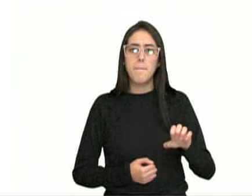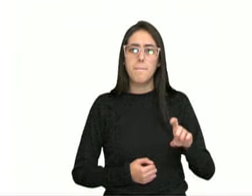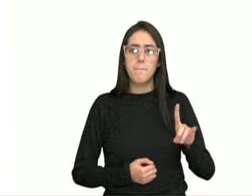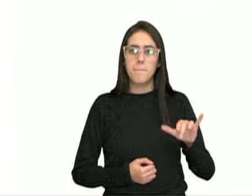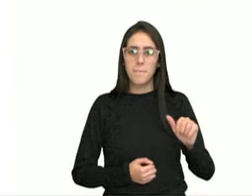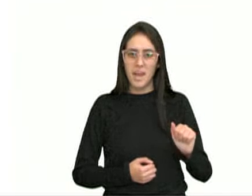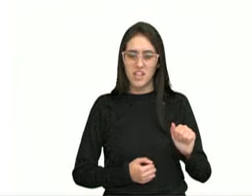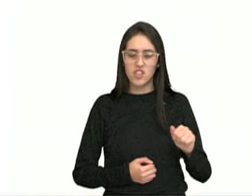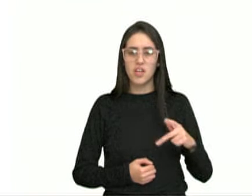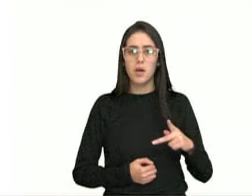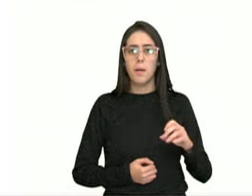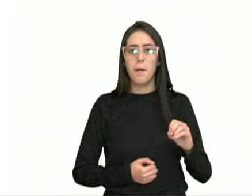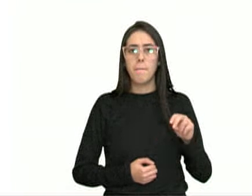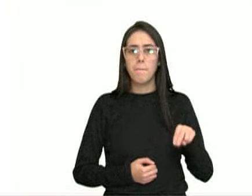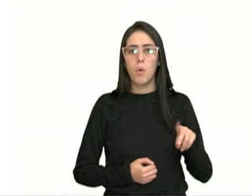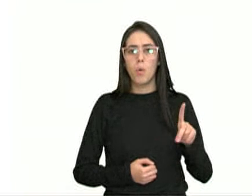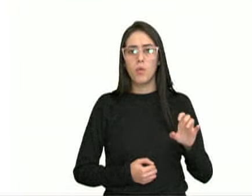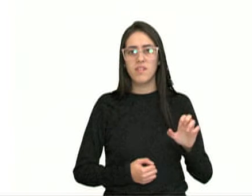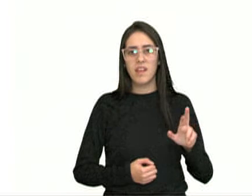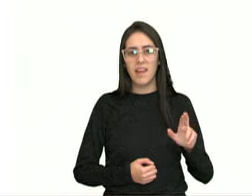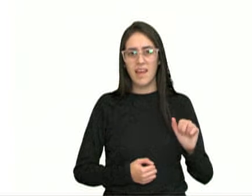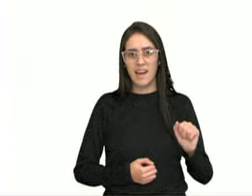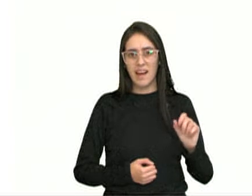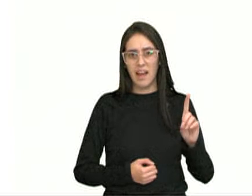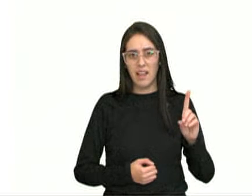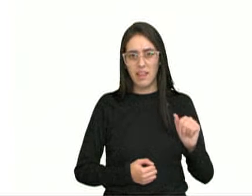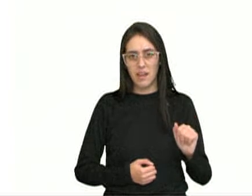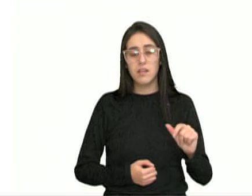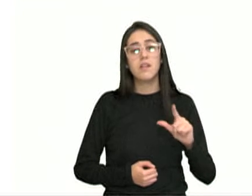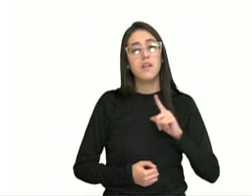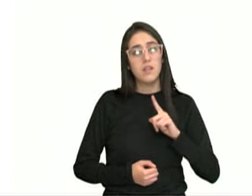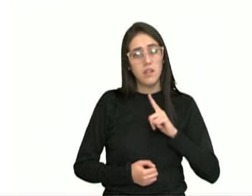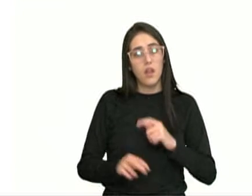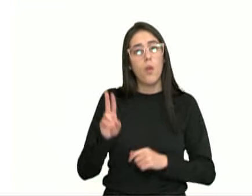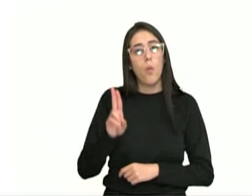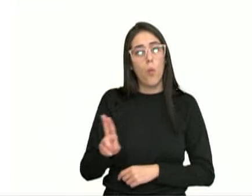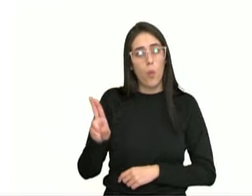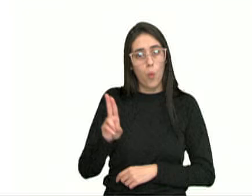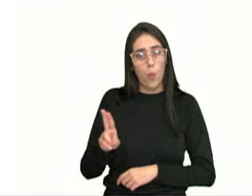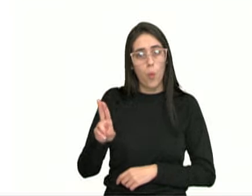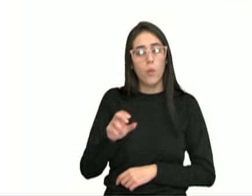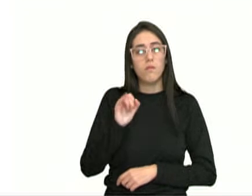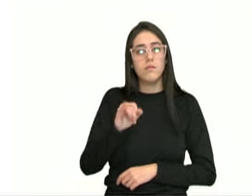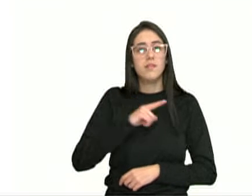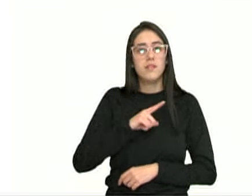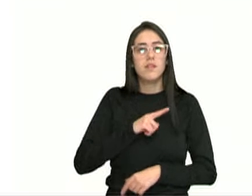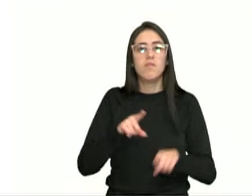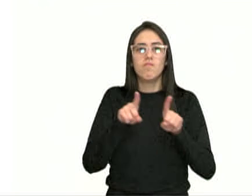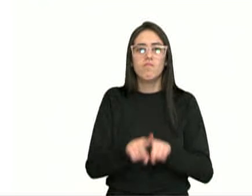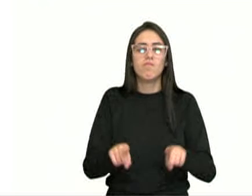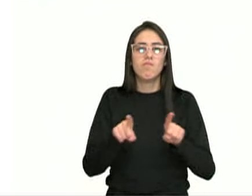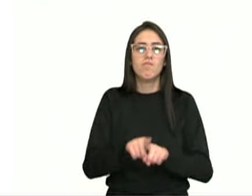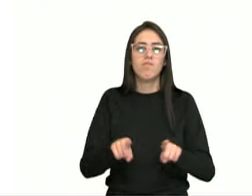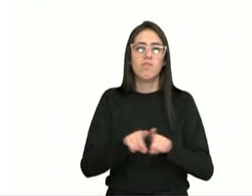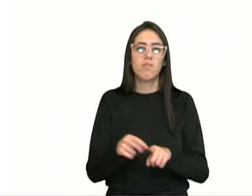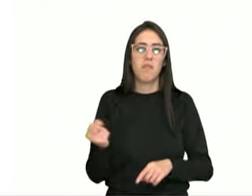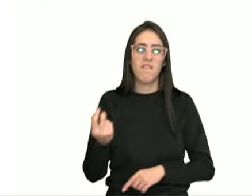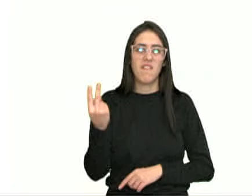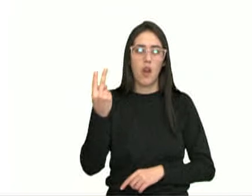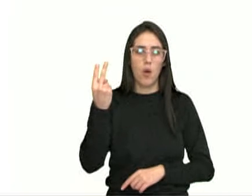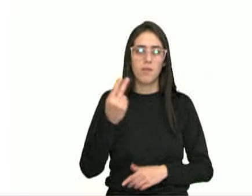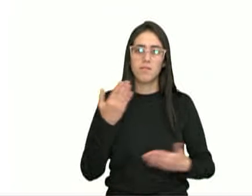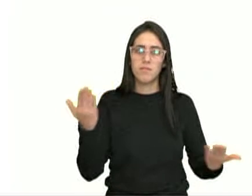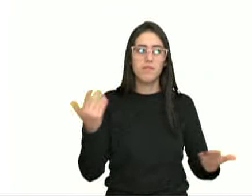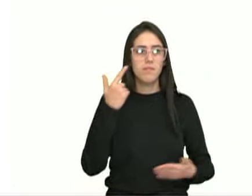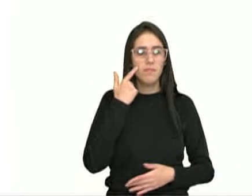aritmética ponderada é muito utilizada quando nós temos repetição de valores? Então, vejam